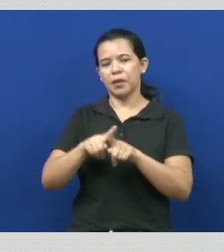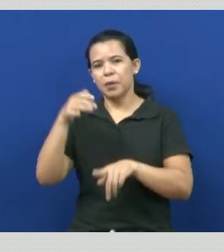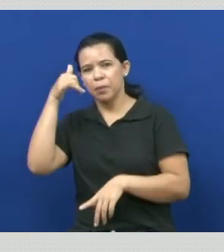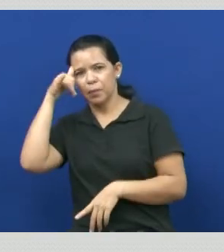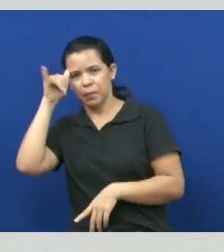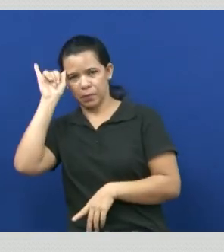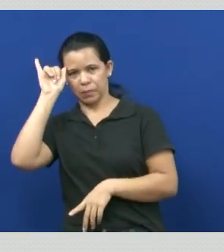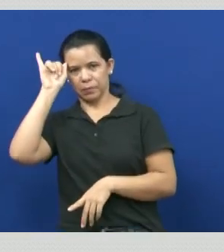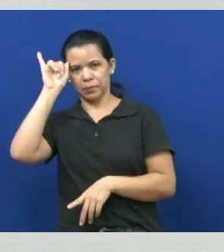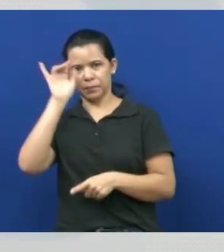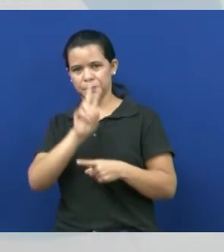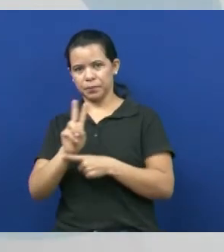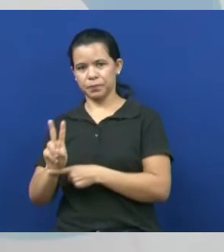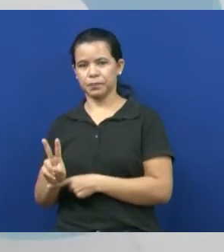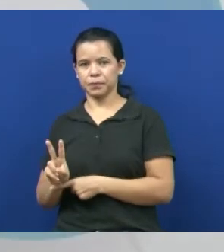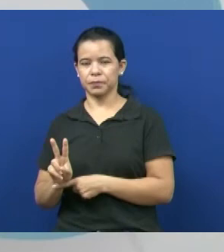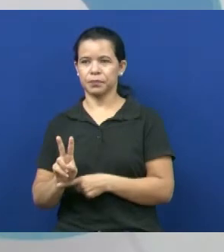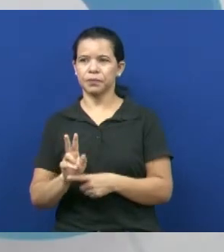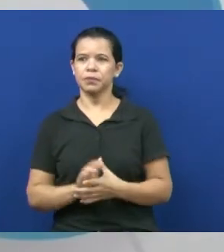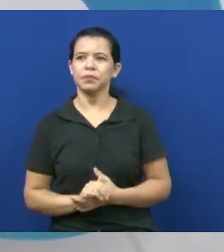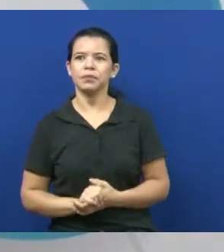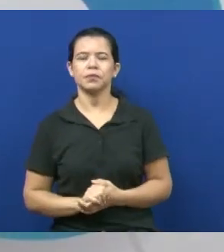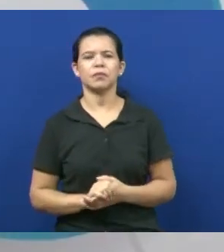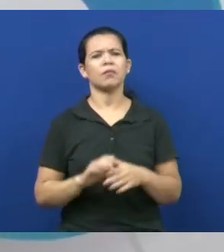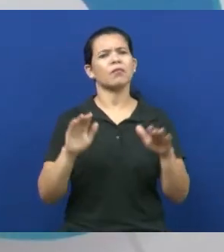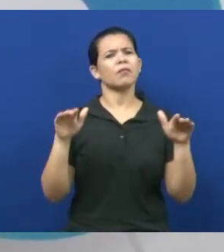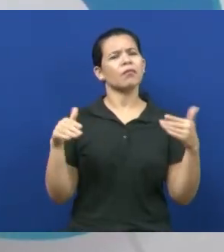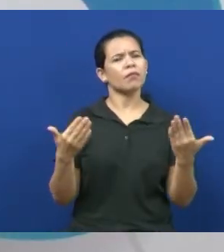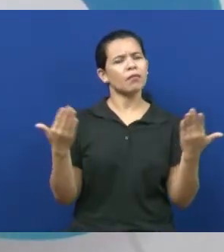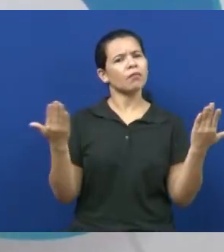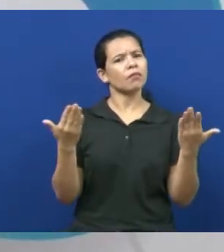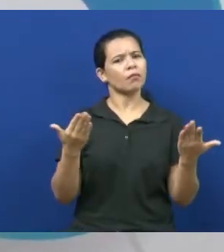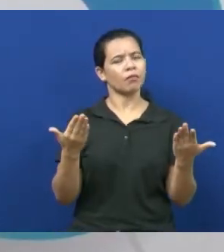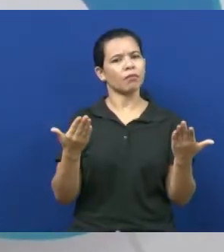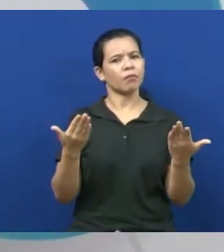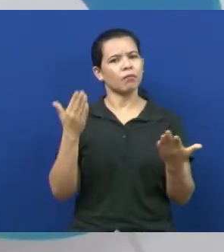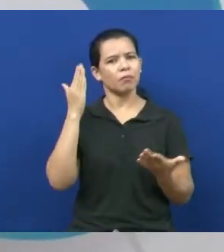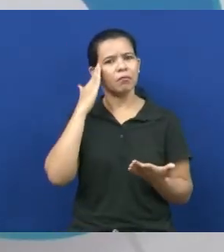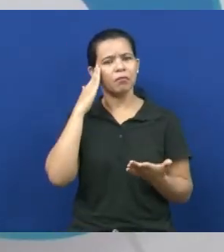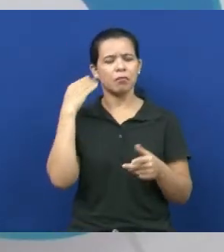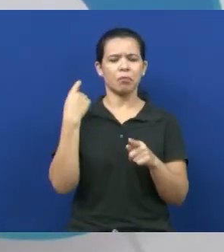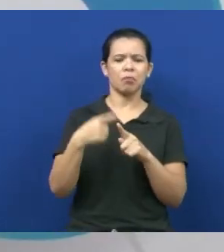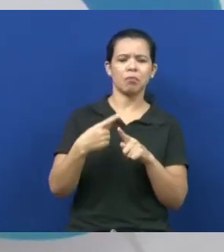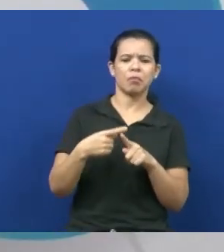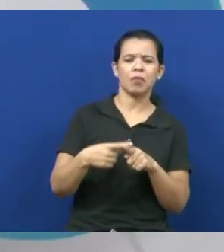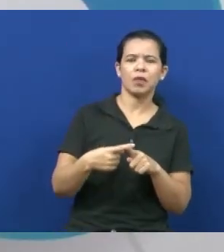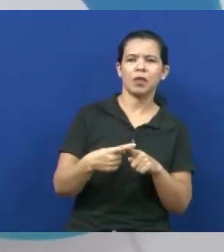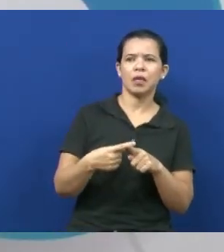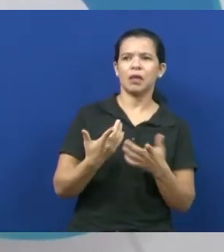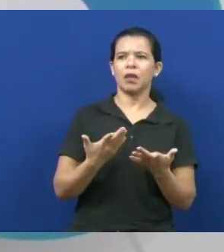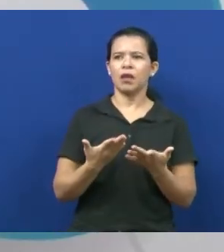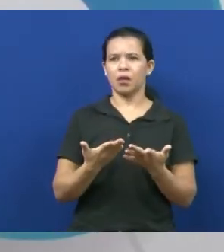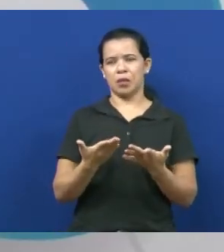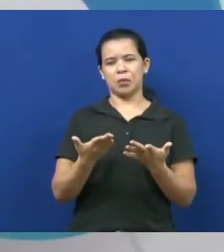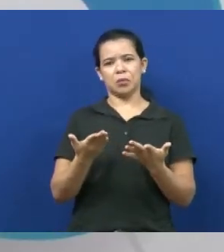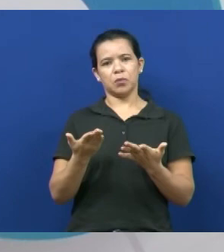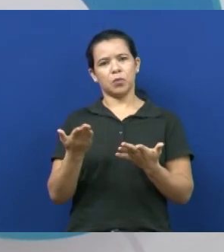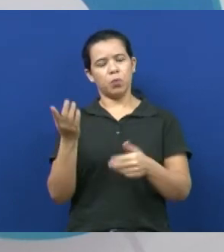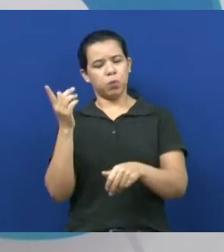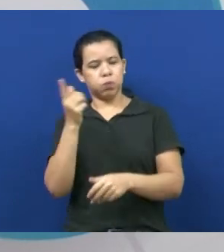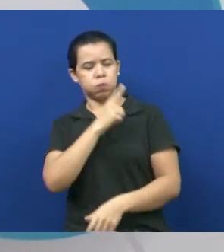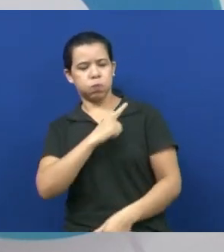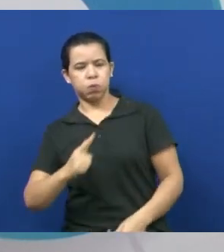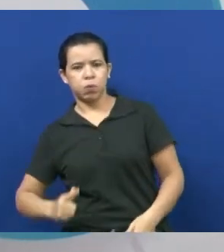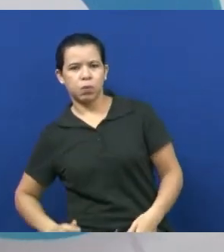pense aqui comigo, por que chamava muito essa época aí de governo de café com leite?